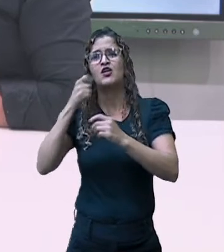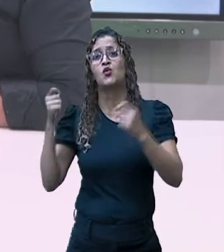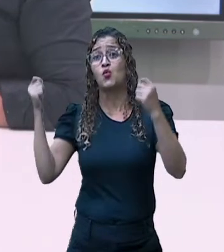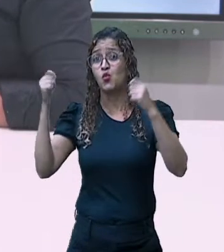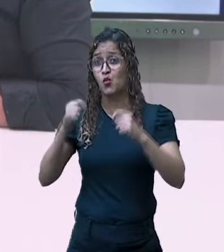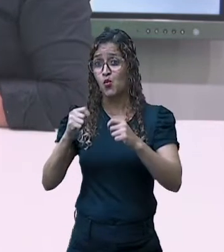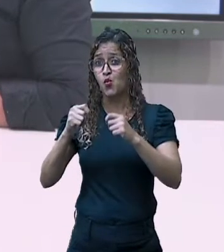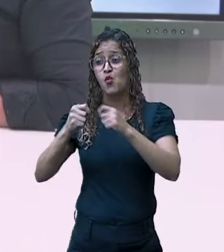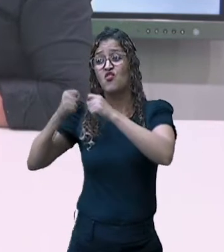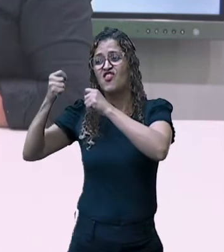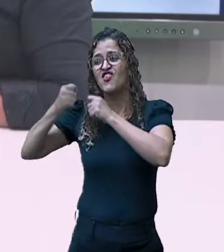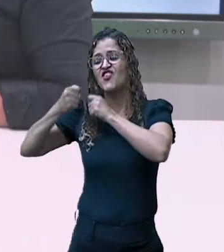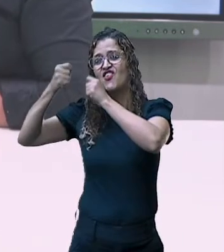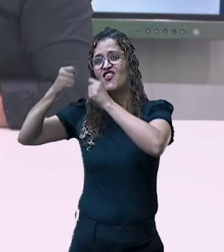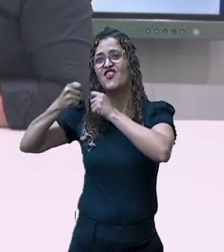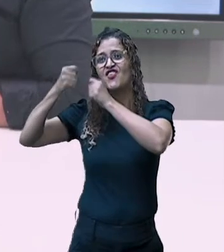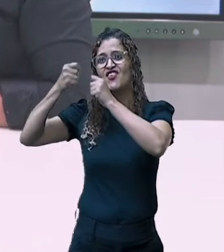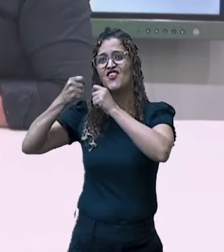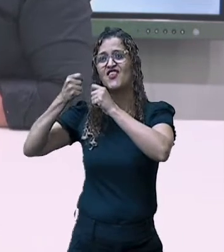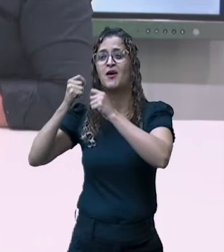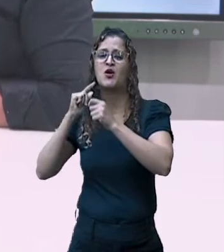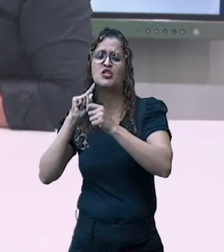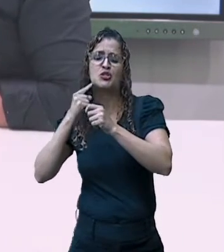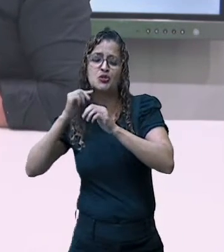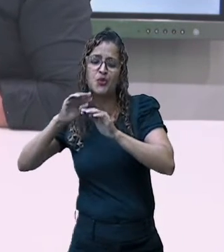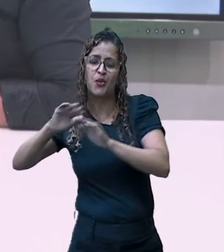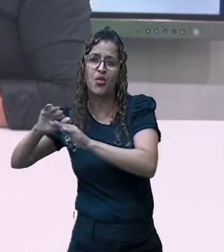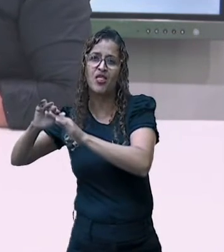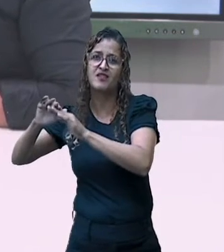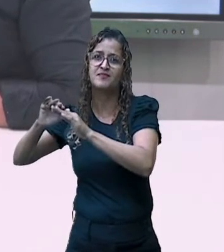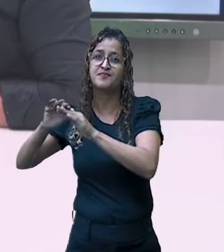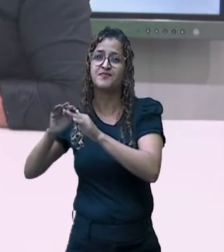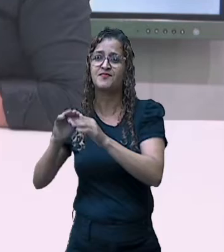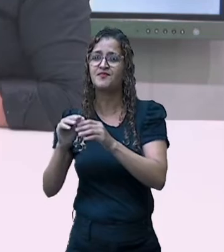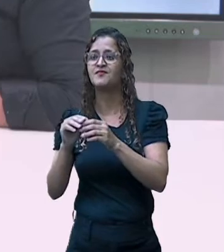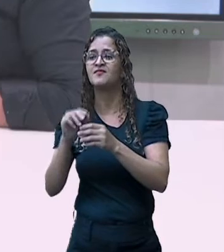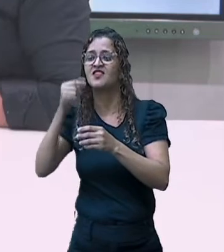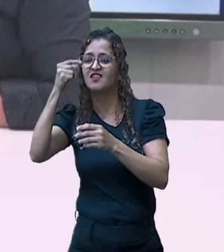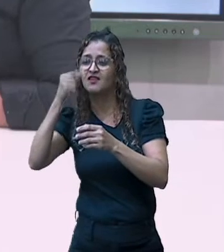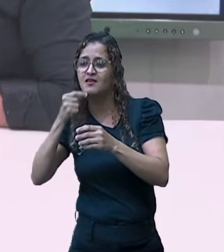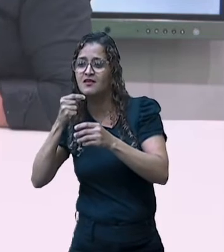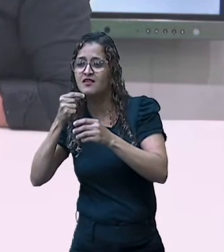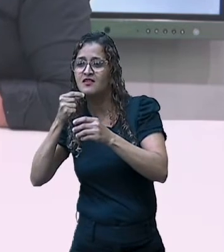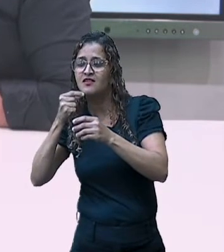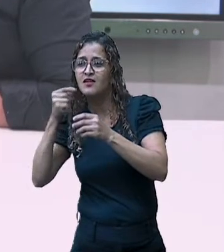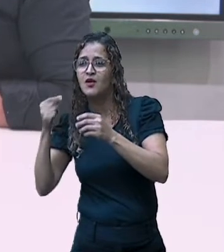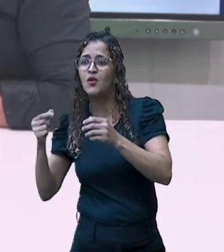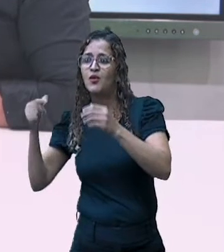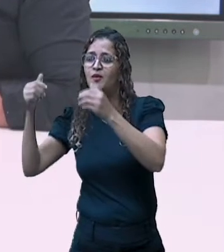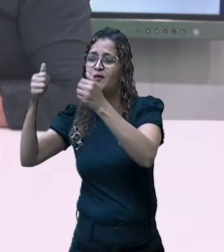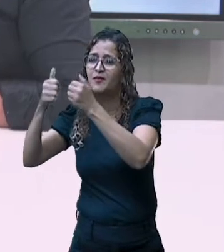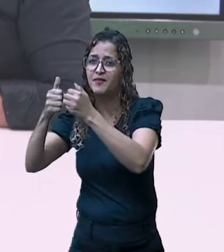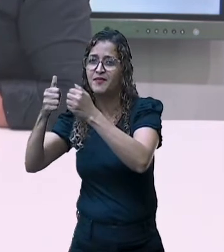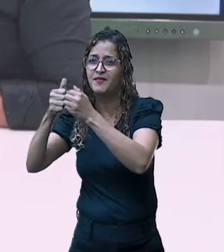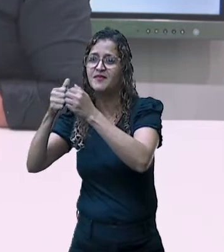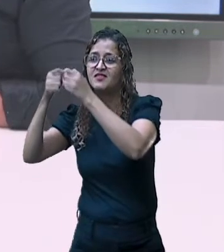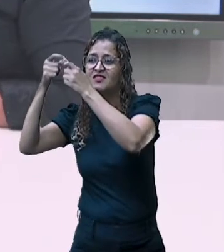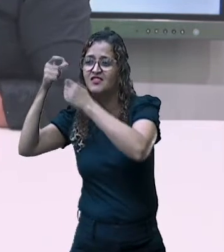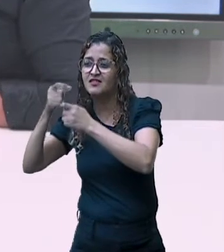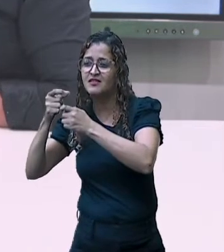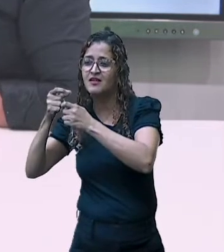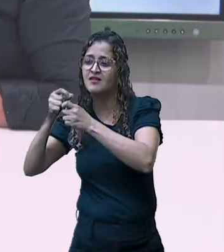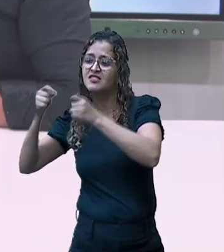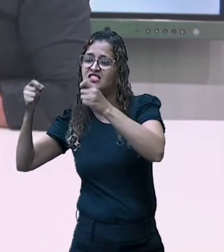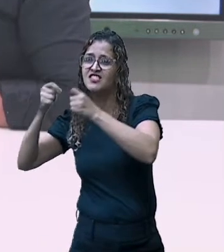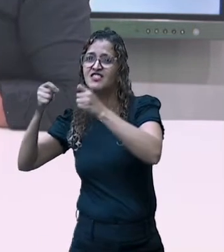O fio dental é que vai tirar essa sujeirinha entre um dente e outro. Então, ele deve ser introduzido nesse momento, né? Então,